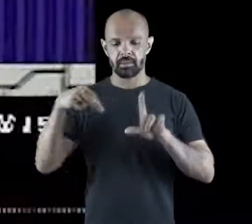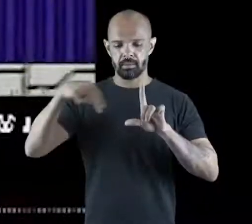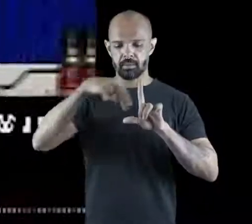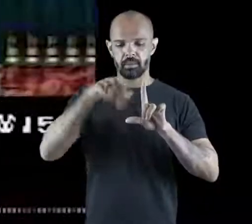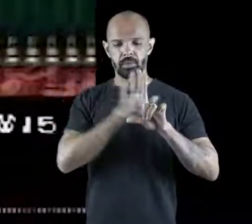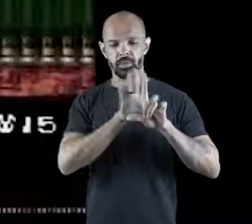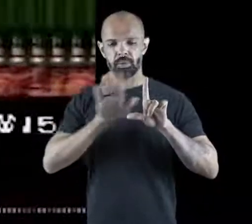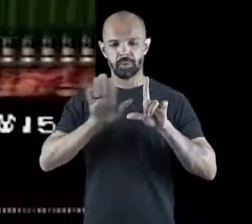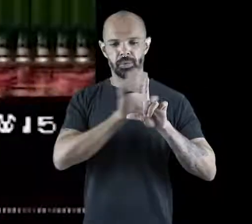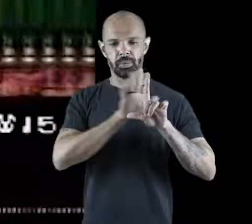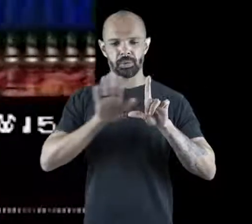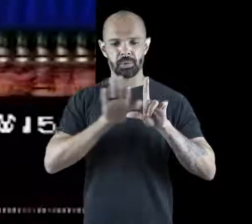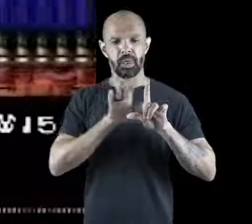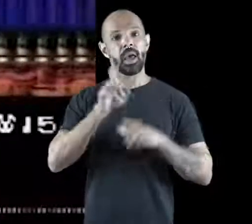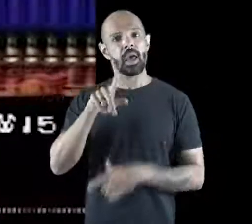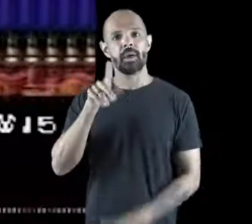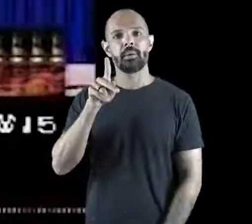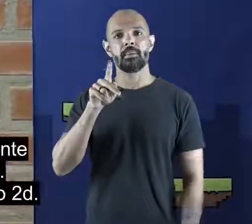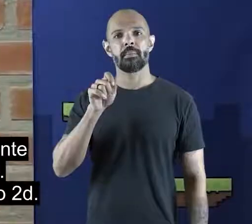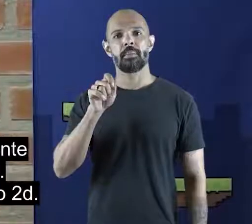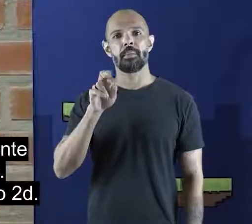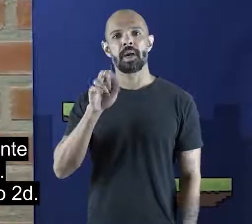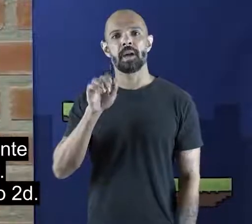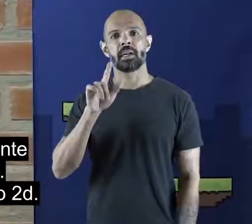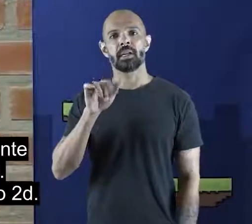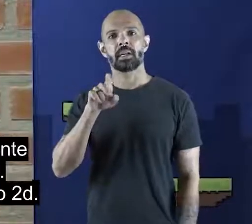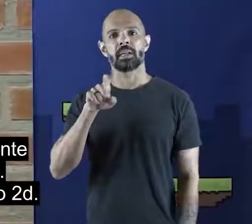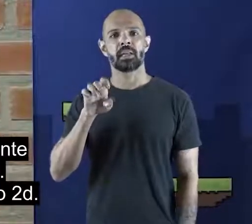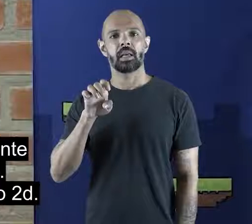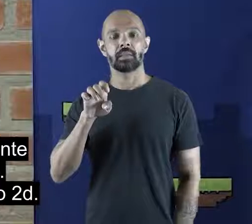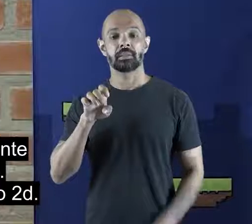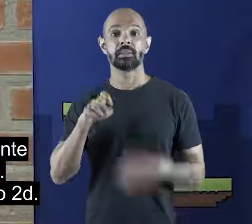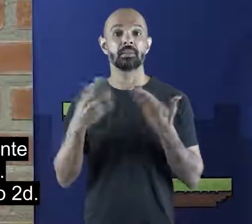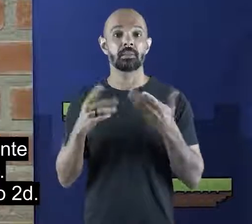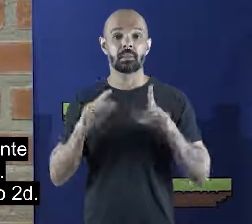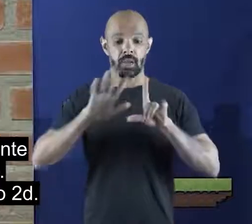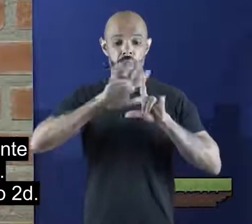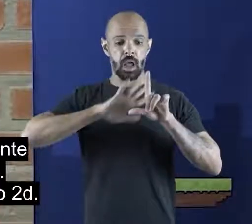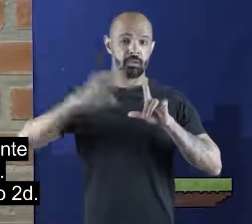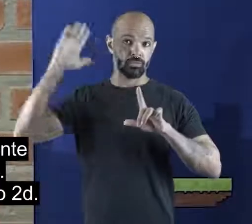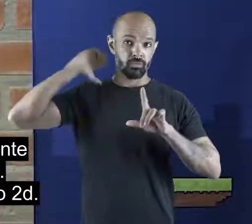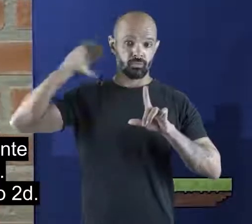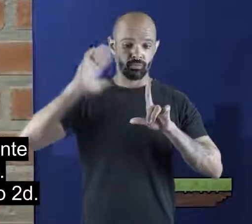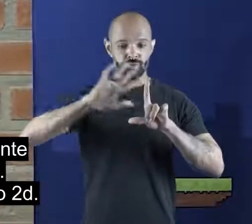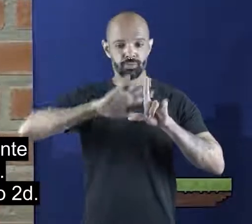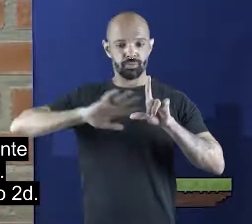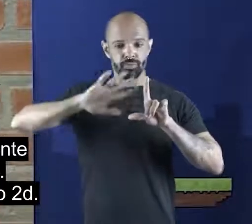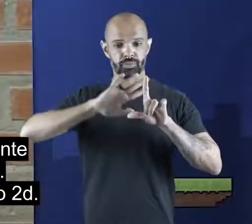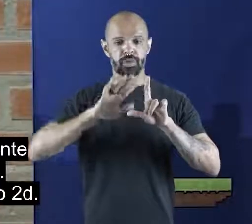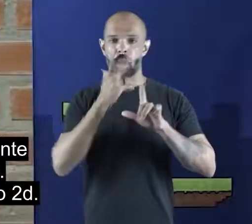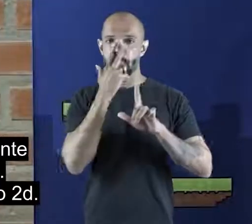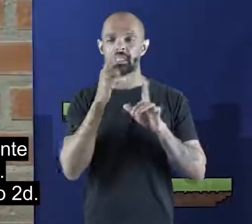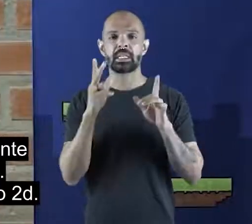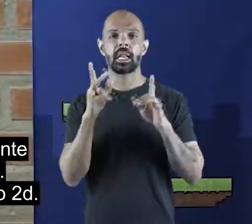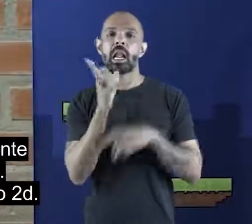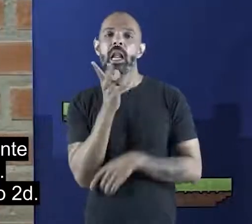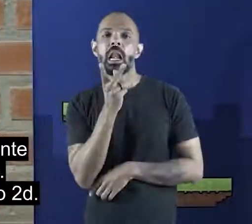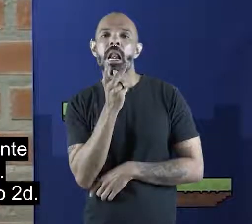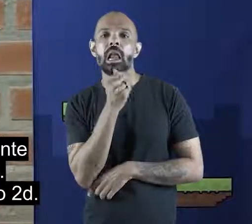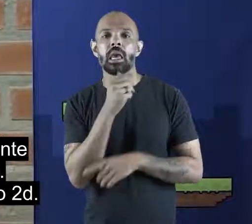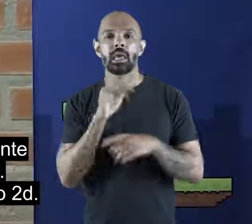com o personagem na frente? Isso é a paralaxe. Né? Ou seja, os planos de fundo do teu jogo se movem mais